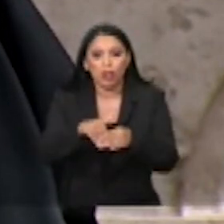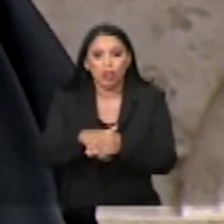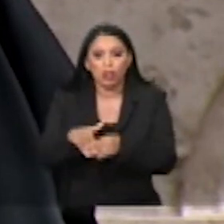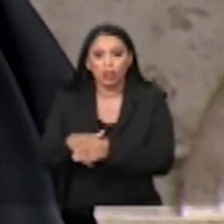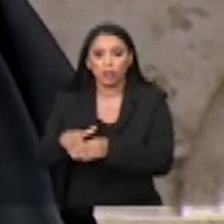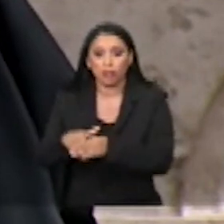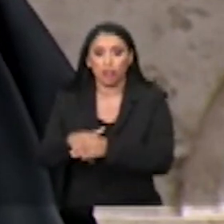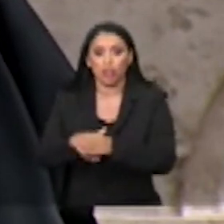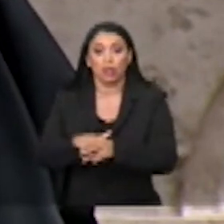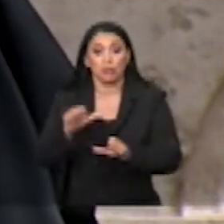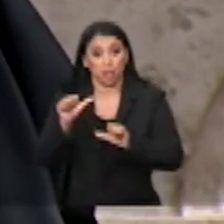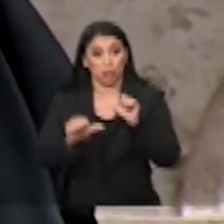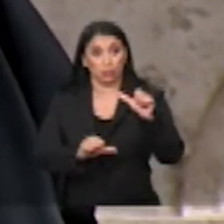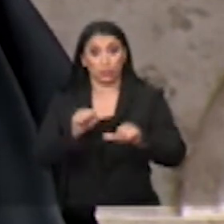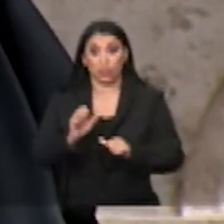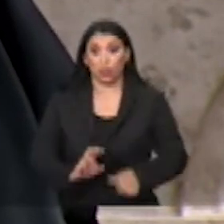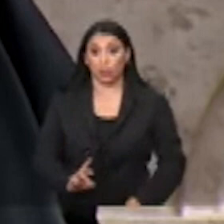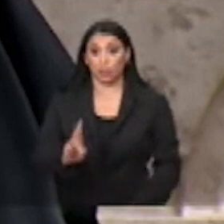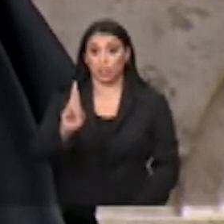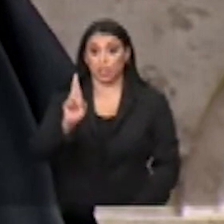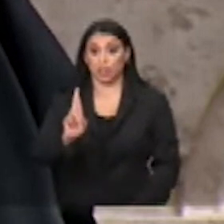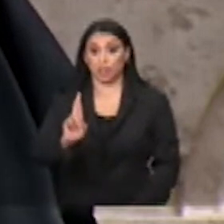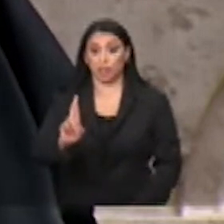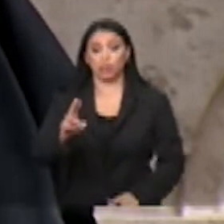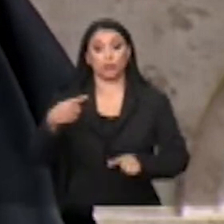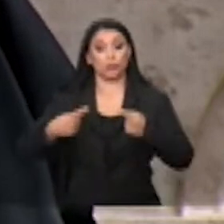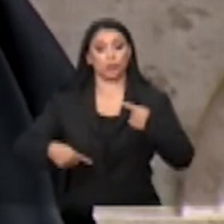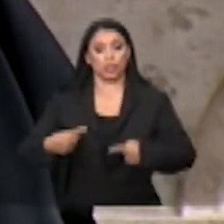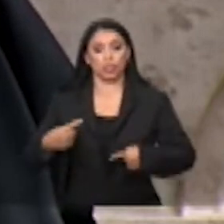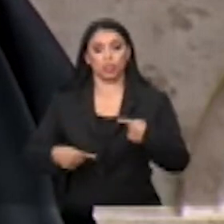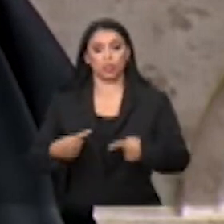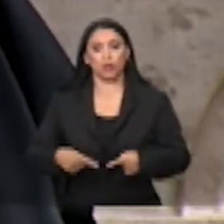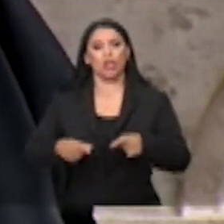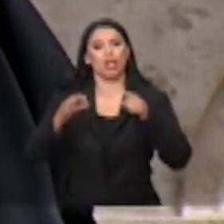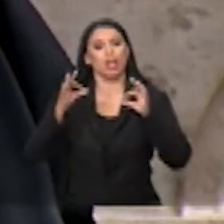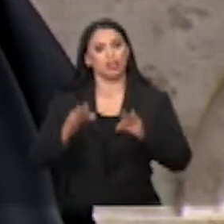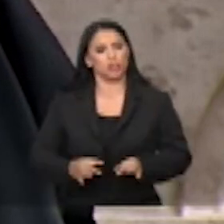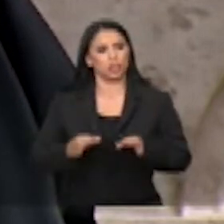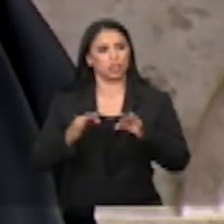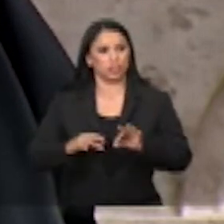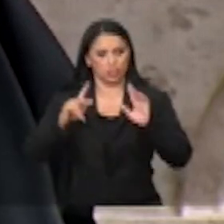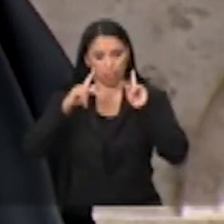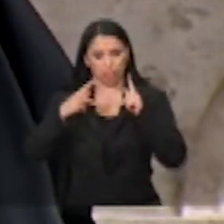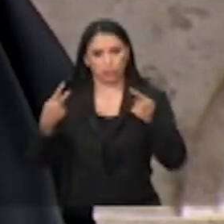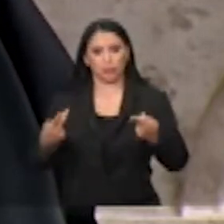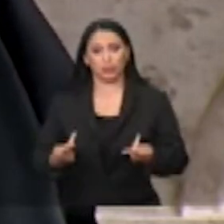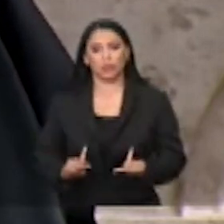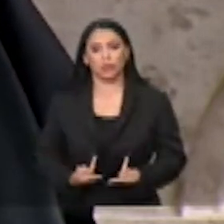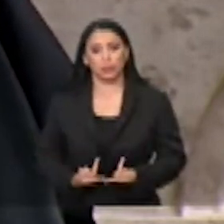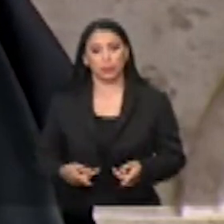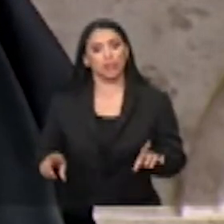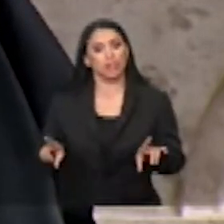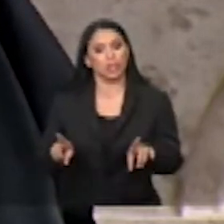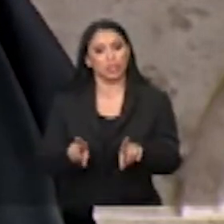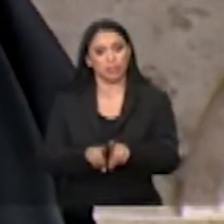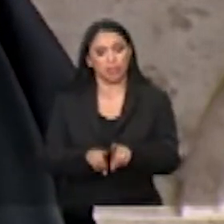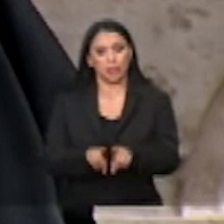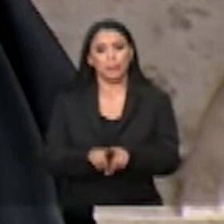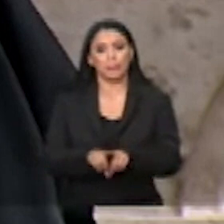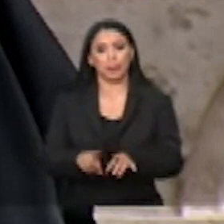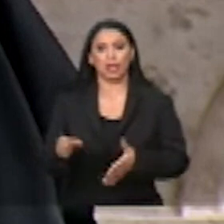dos quadros da representação política, é a dignidade da pessoa humana também a